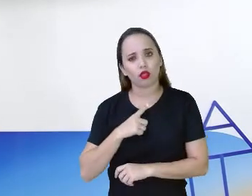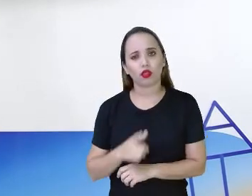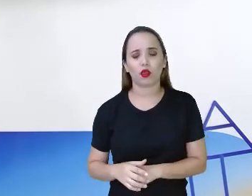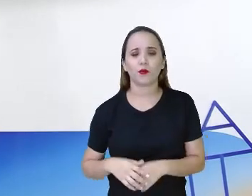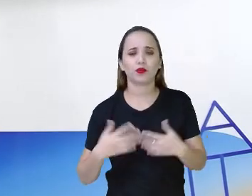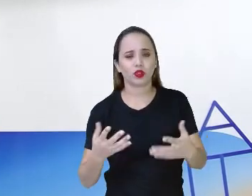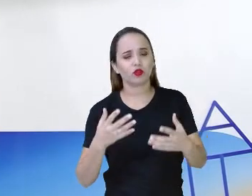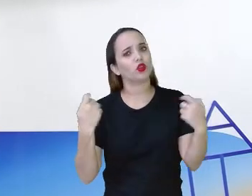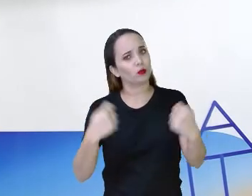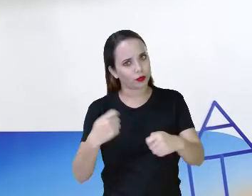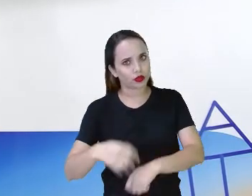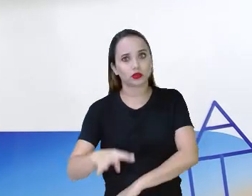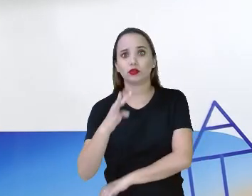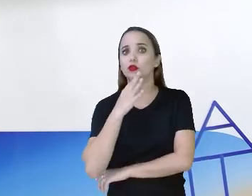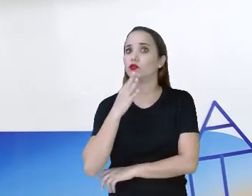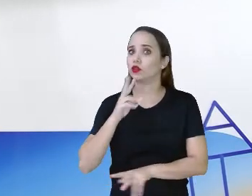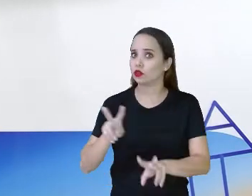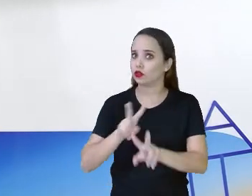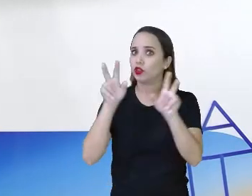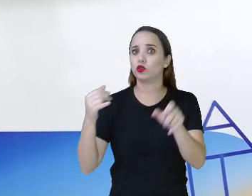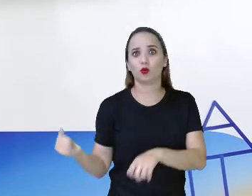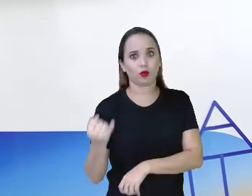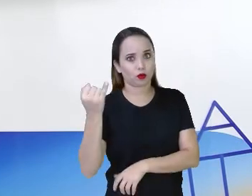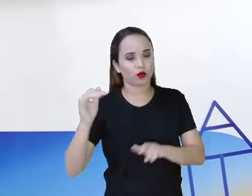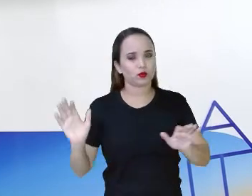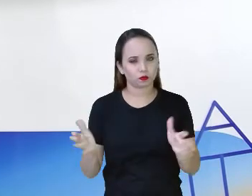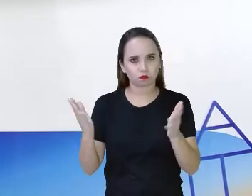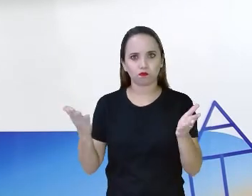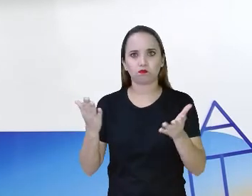mais, vamos ver a importância sobre essa estimulação.